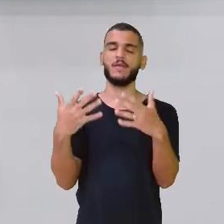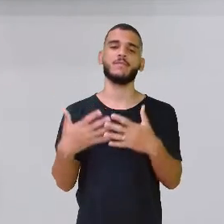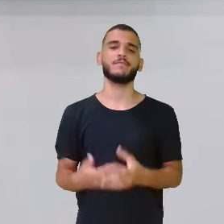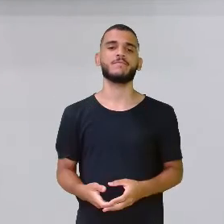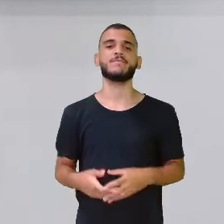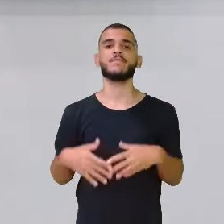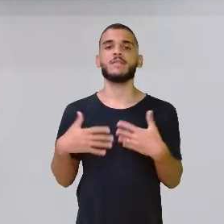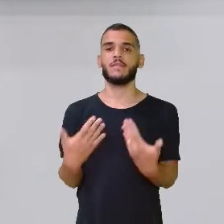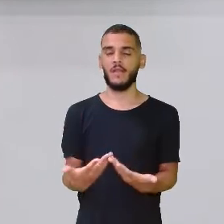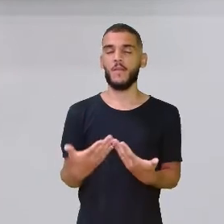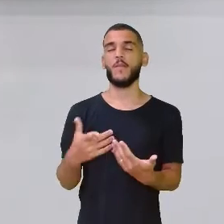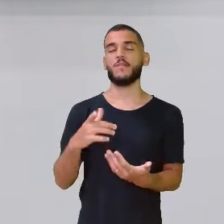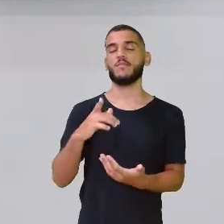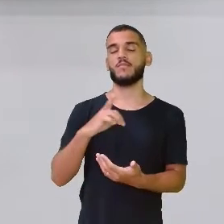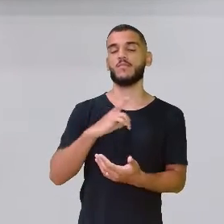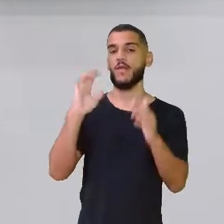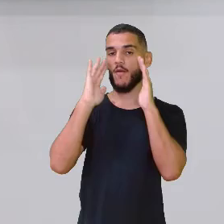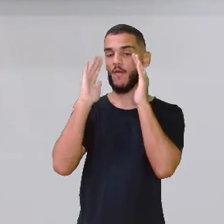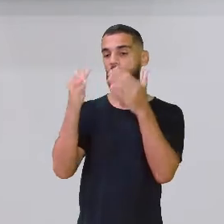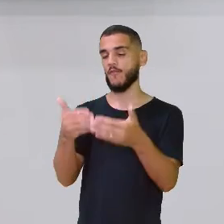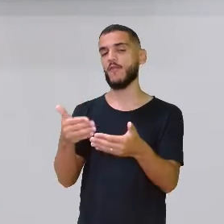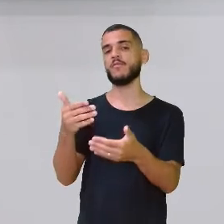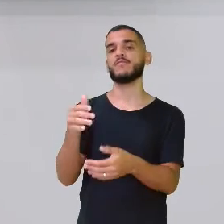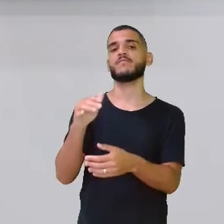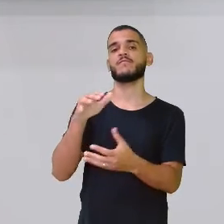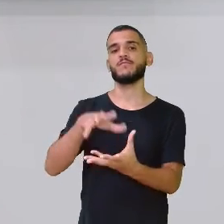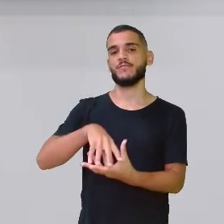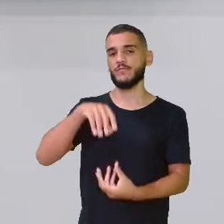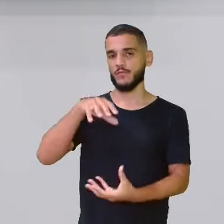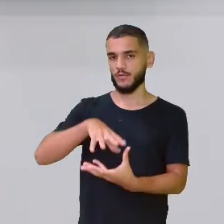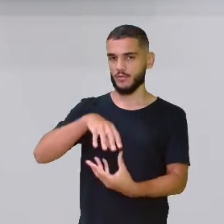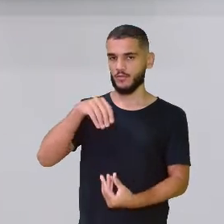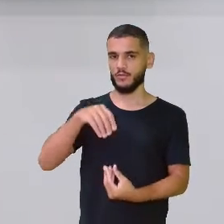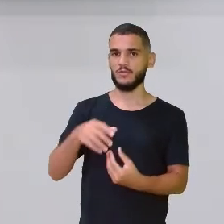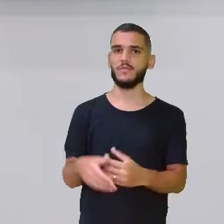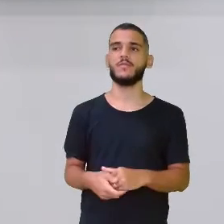caso do Estatuto do Idoso,